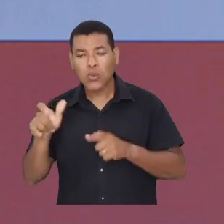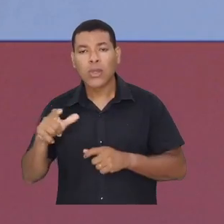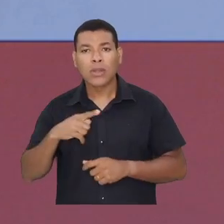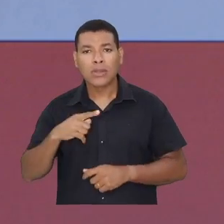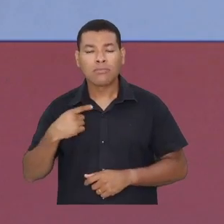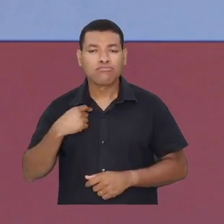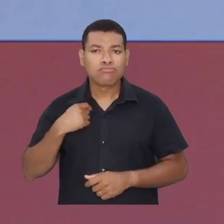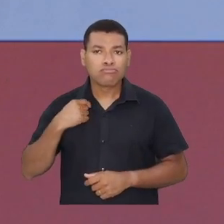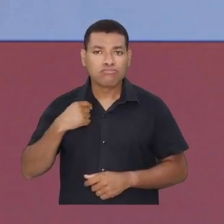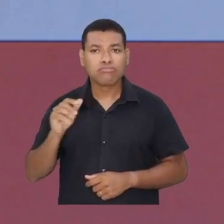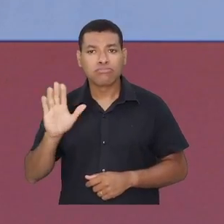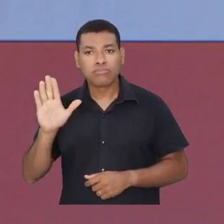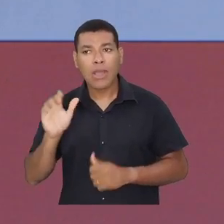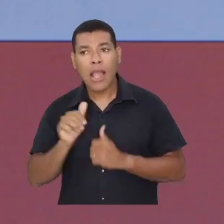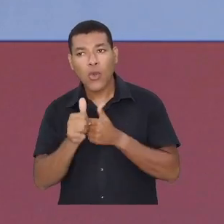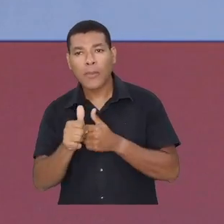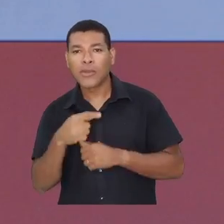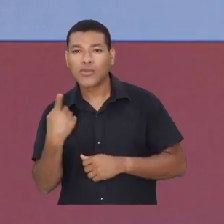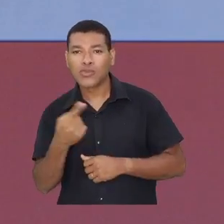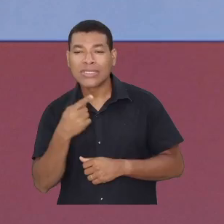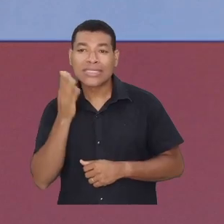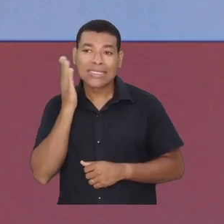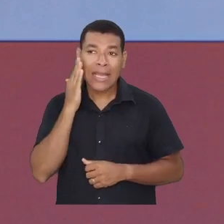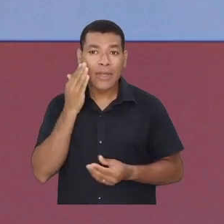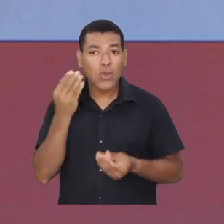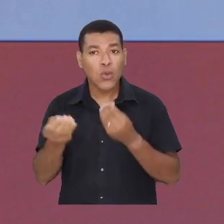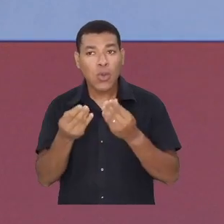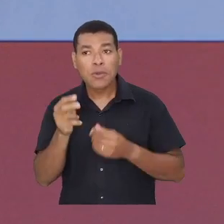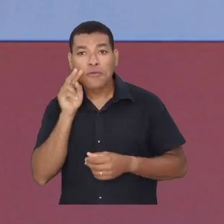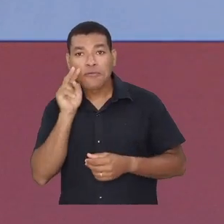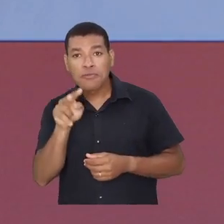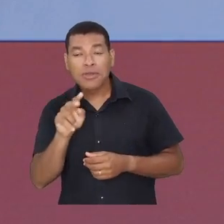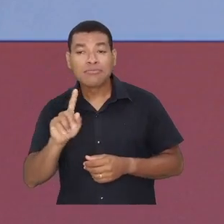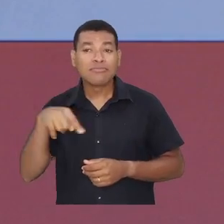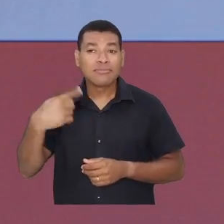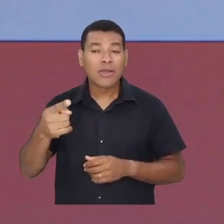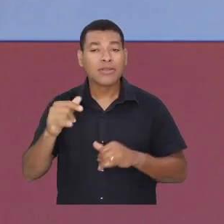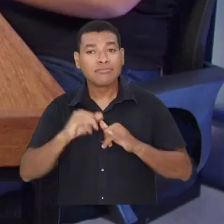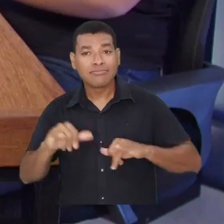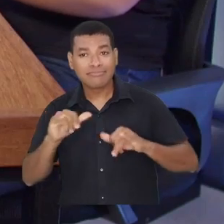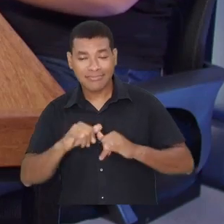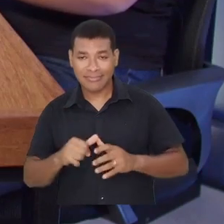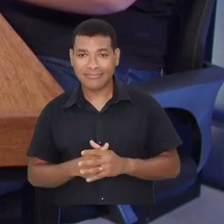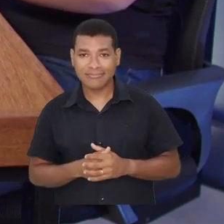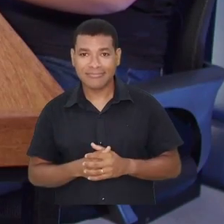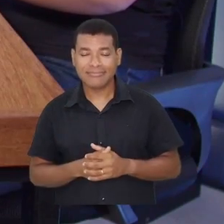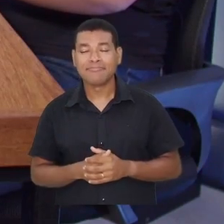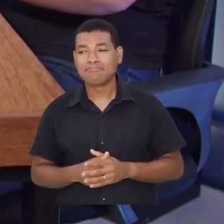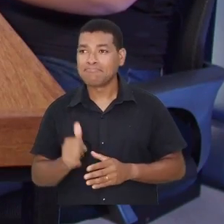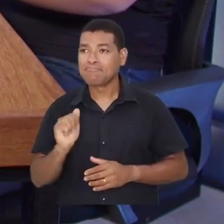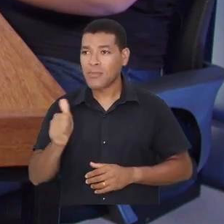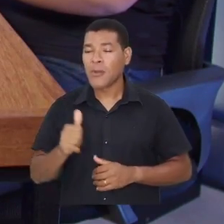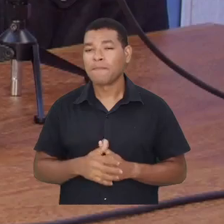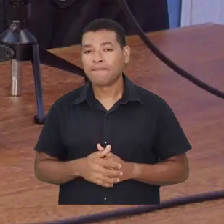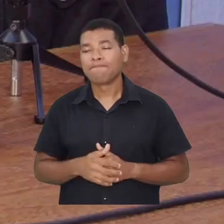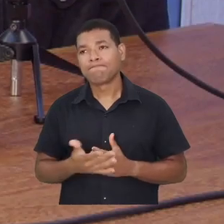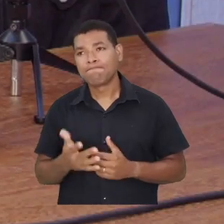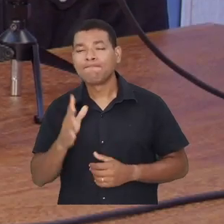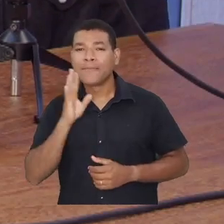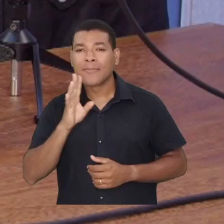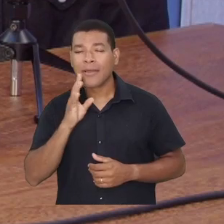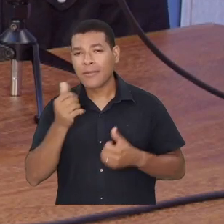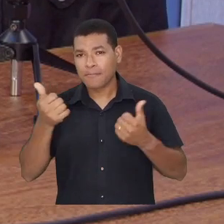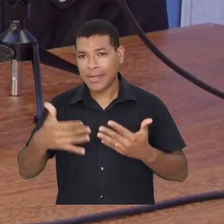também que acompanham a gente saberem e ficarem de olho aí nas próximas comunicações. Boa. Cara, eu acho legal